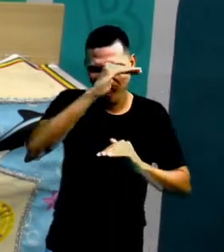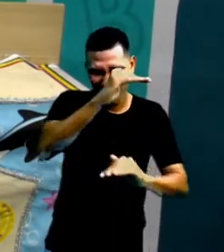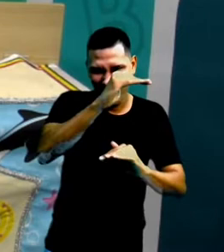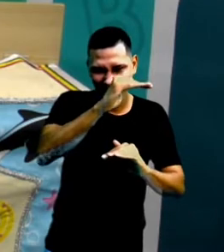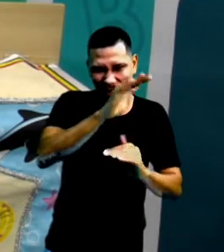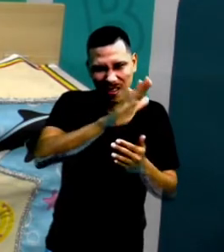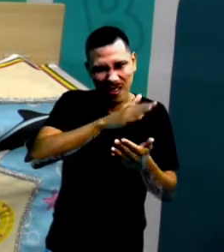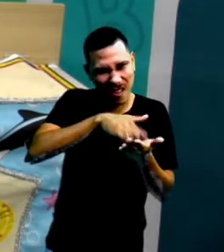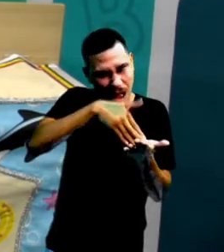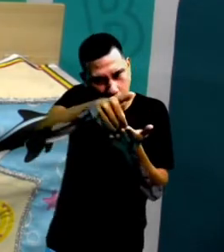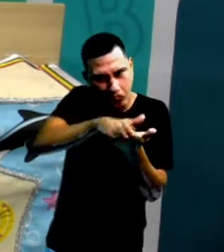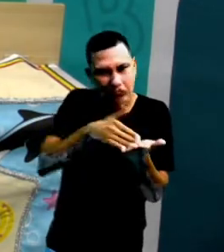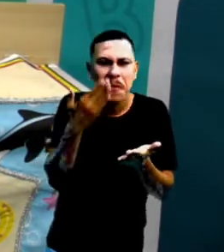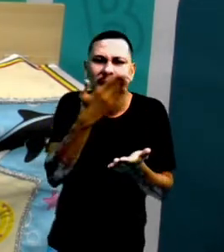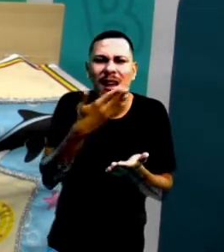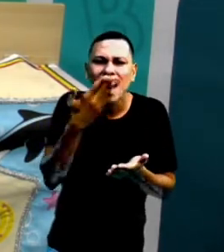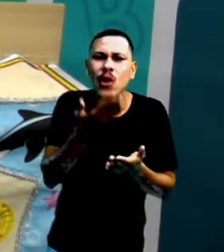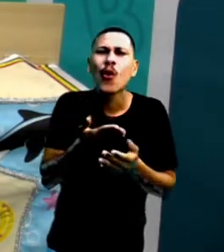será esse melado?